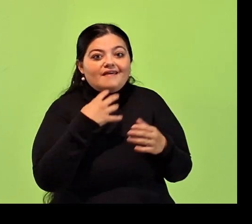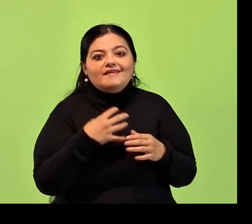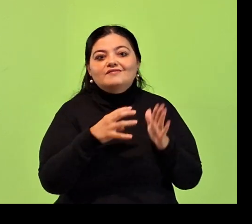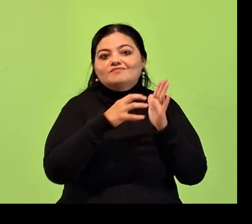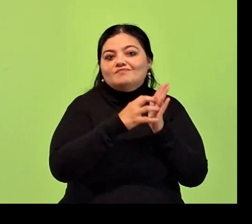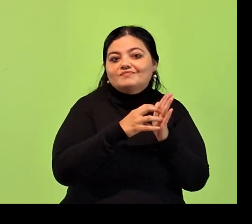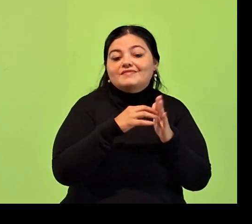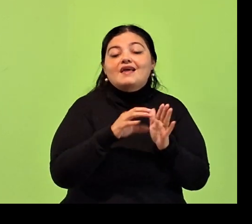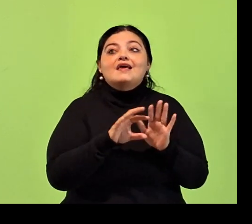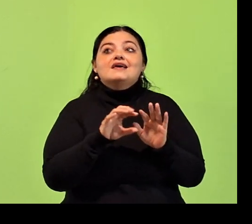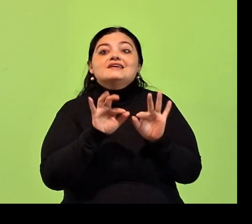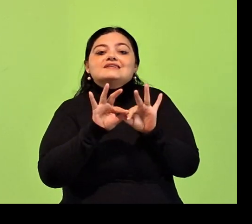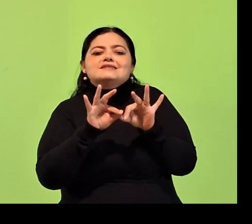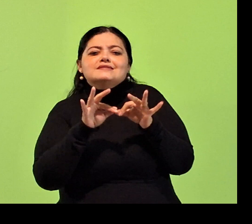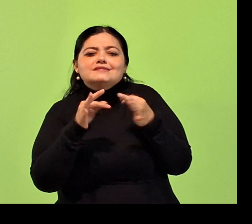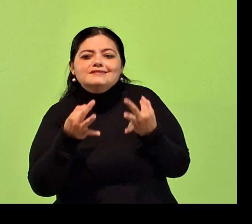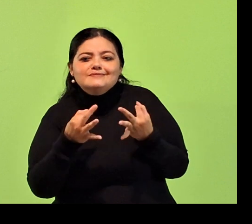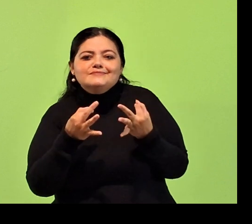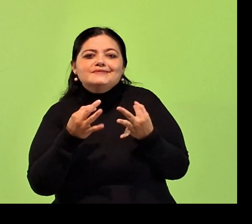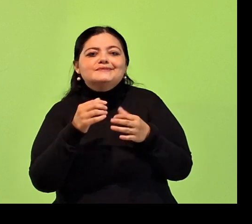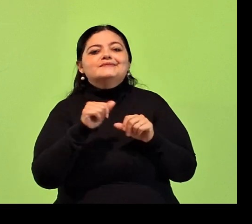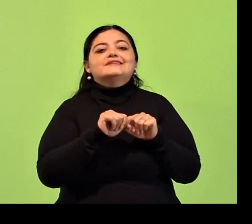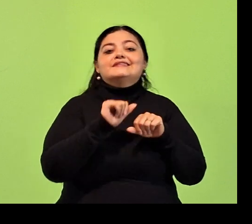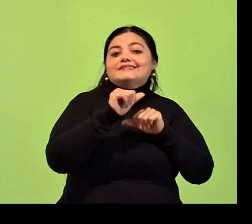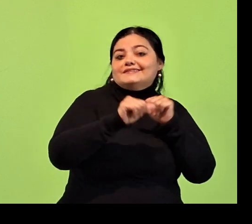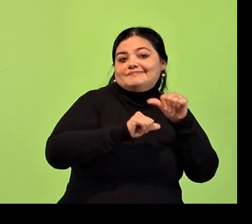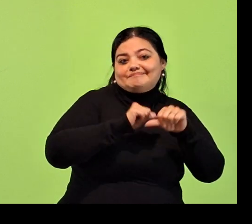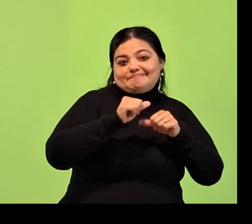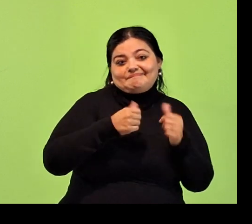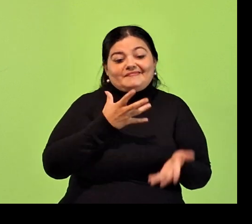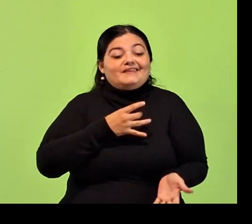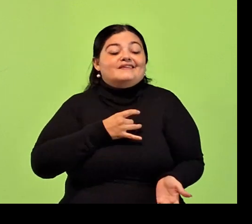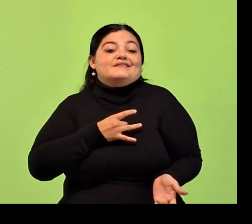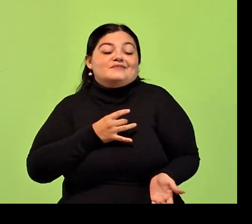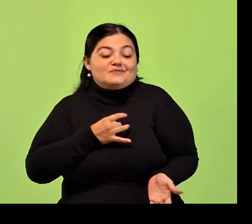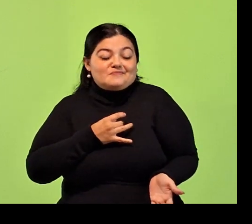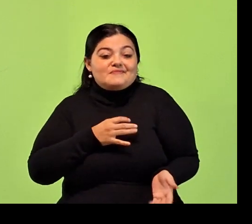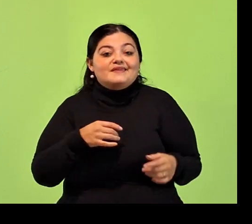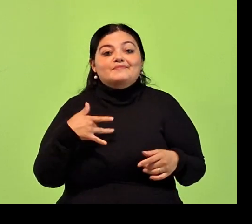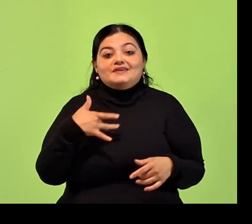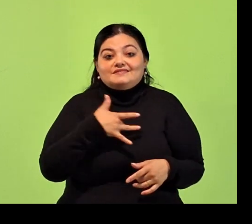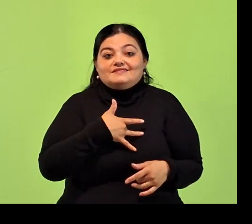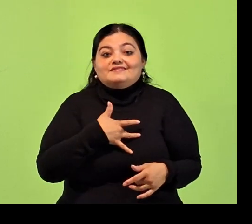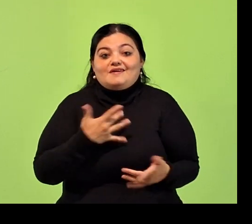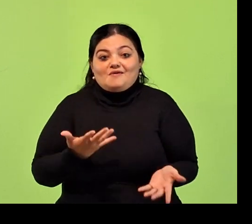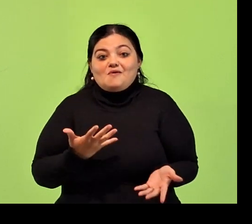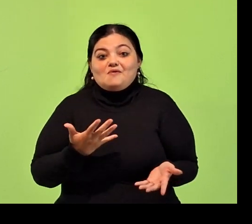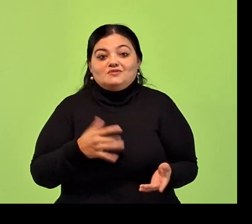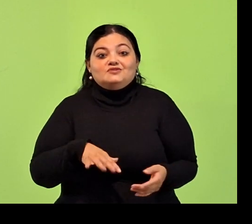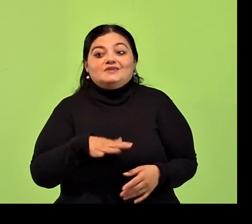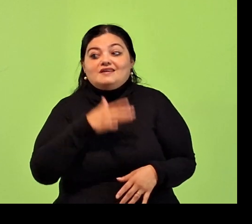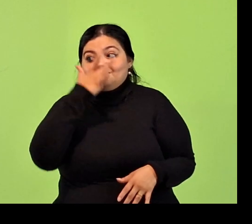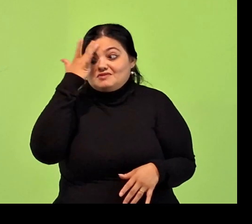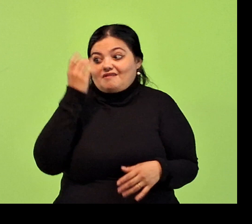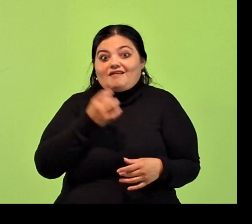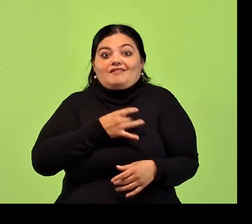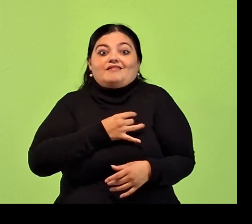ser uma infecção simples de ser tratada e sem grandes prejuízos para a saúde e qualidade de vida em um grande problema sanitário.